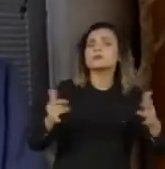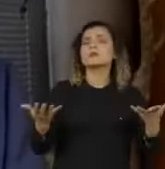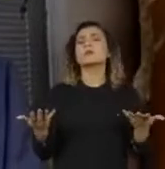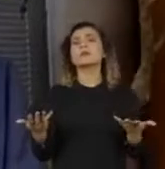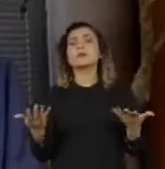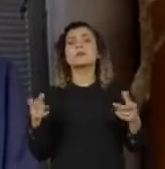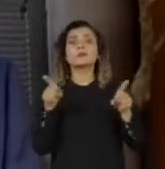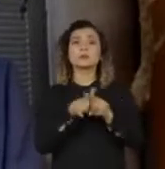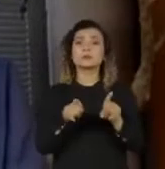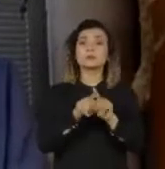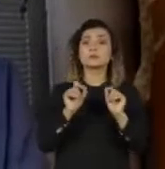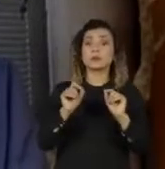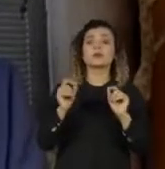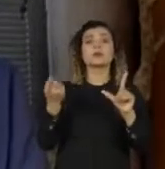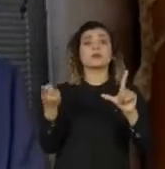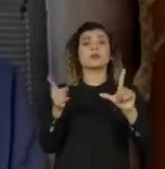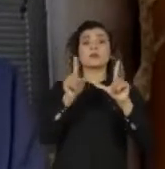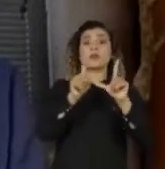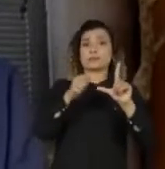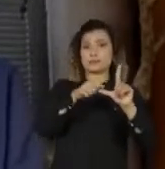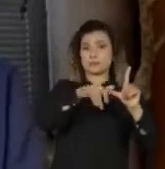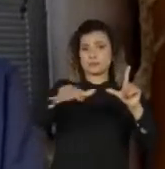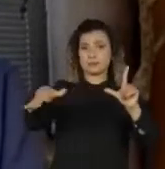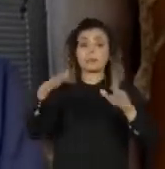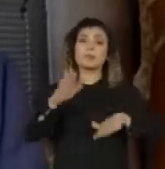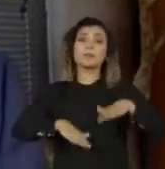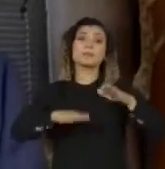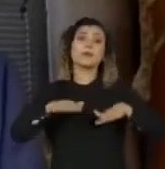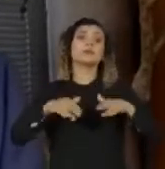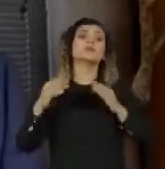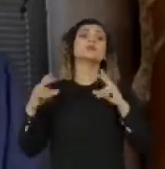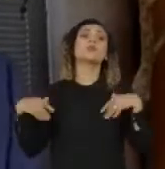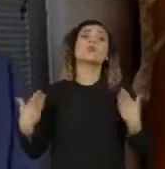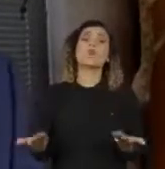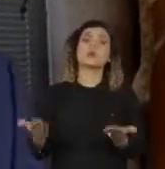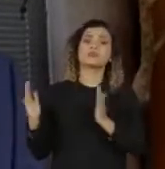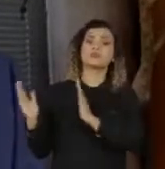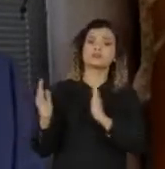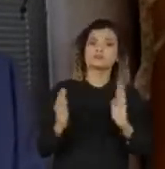O influenciador, dependendo do segmento, ele tem